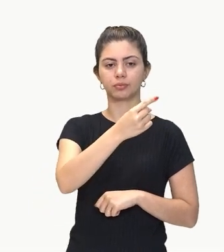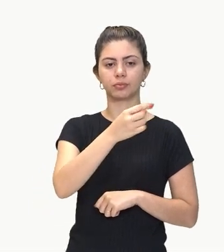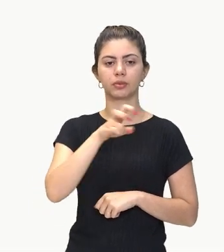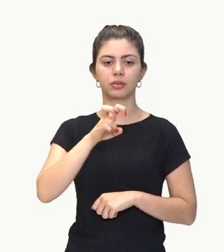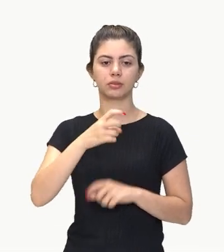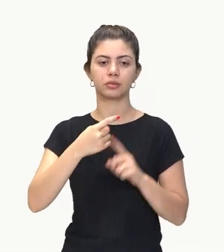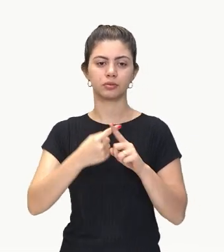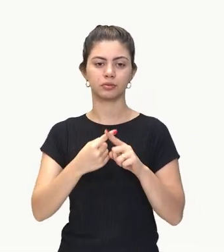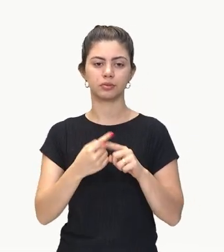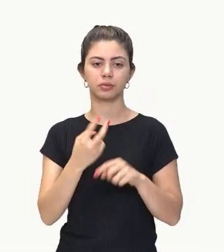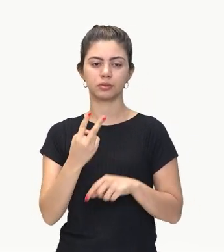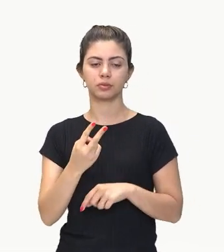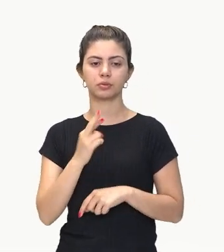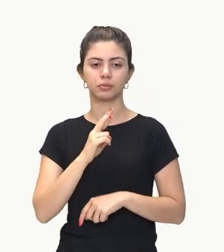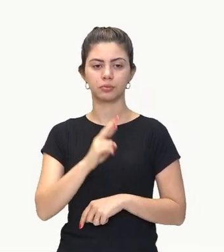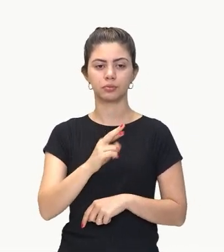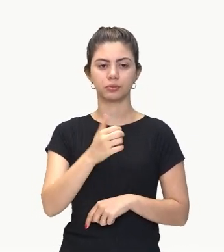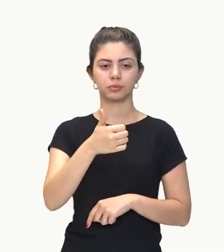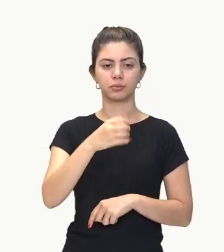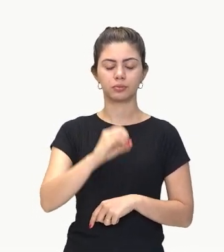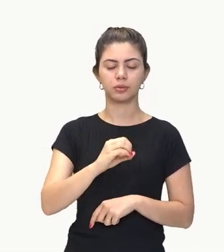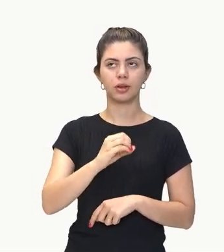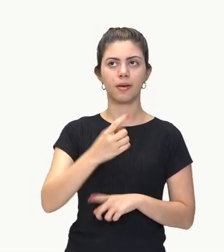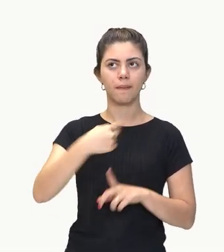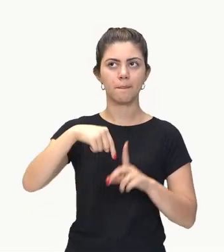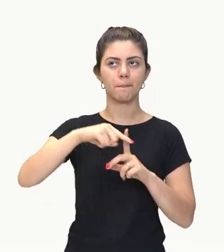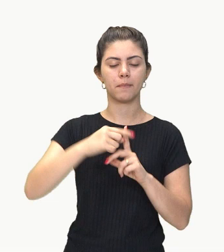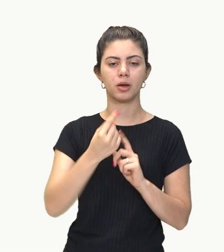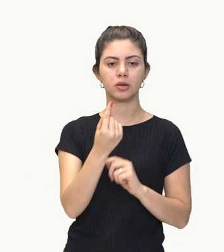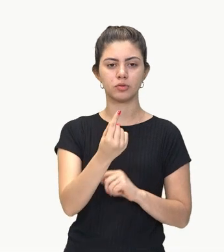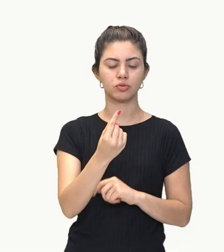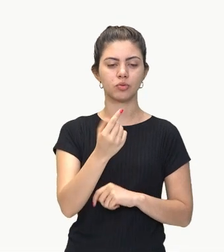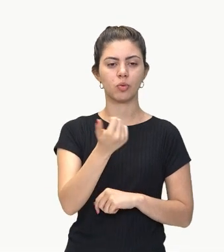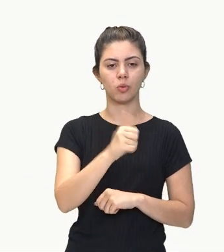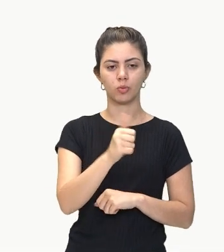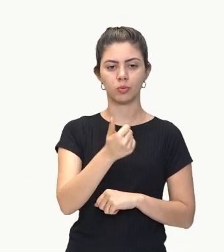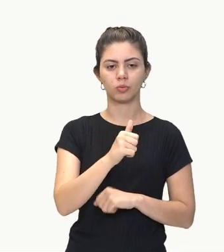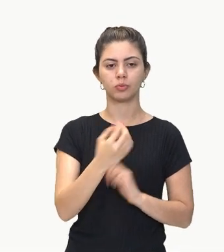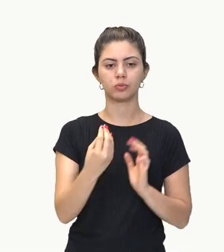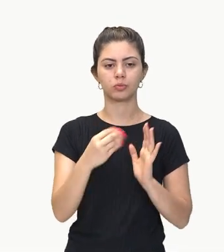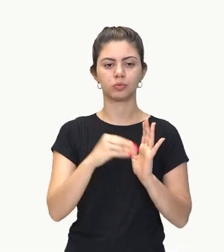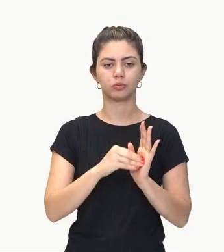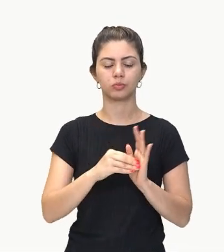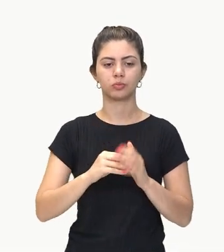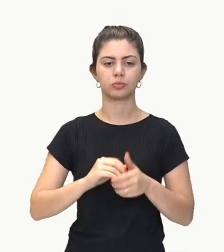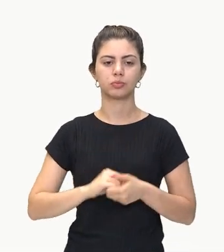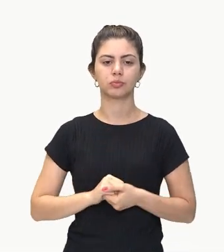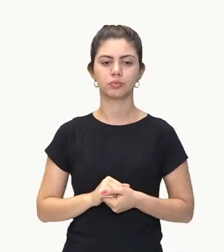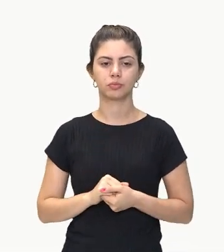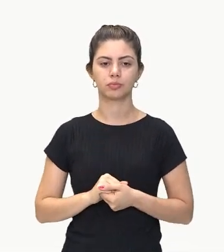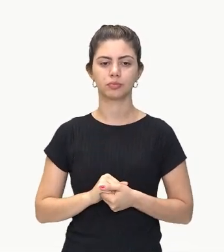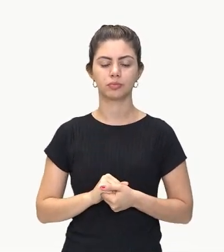vezes 2, 10. Com 1 que tinha subido, 11.